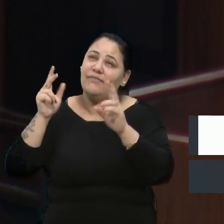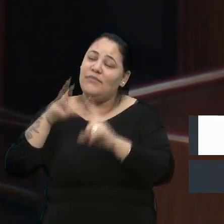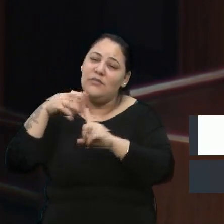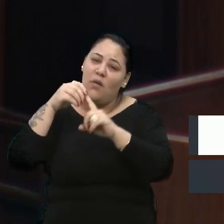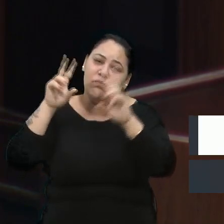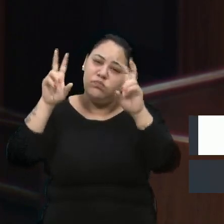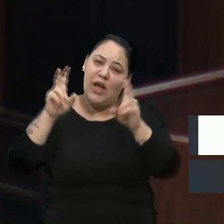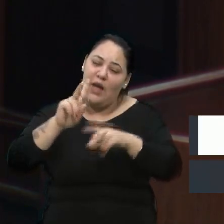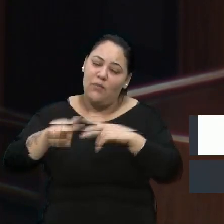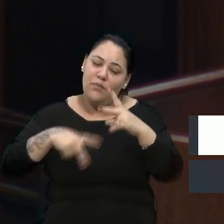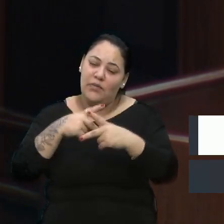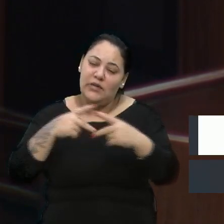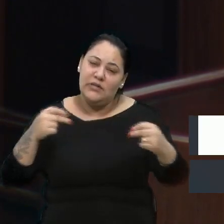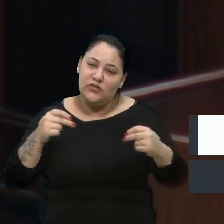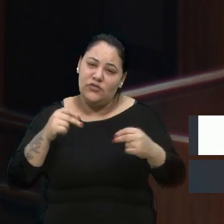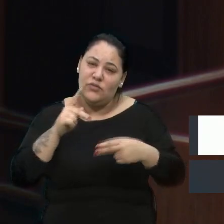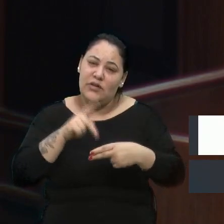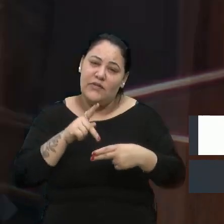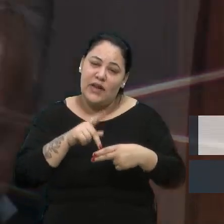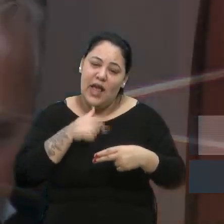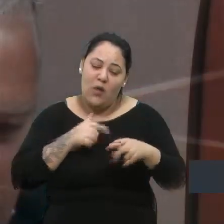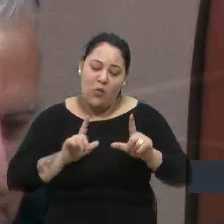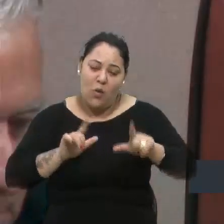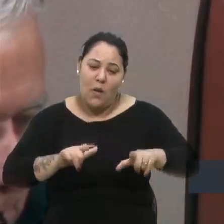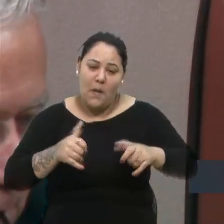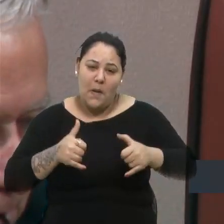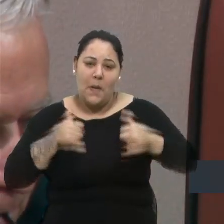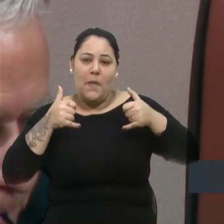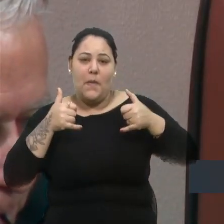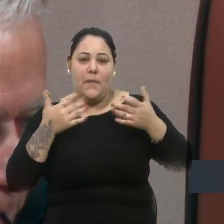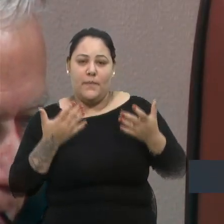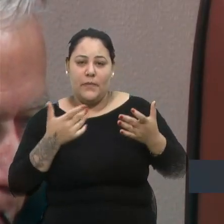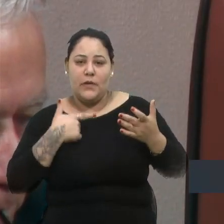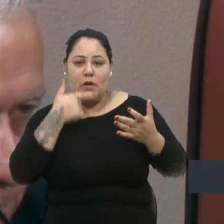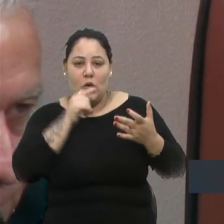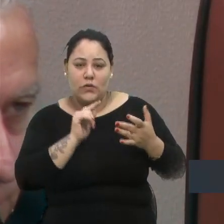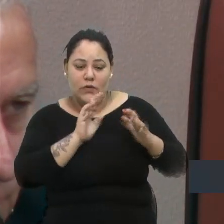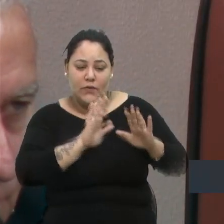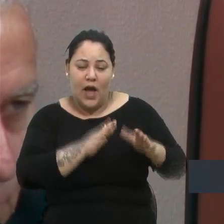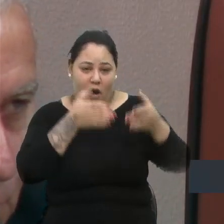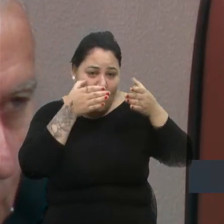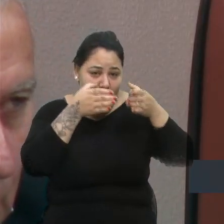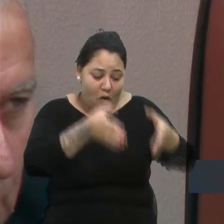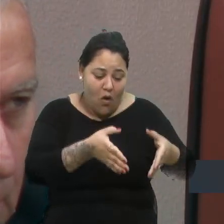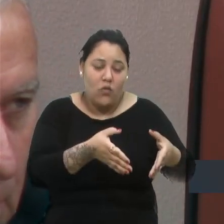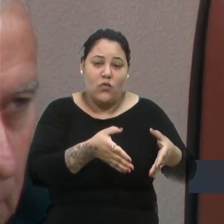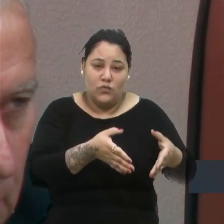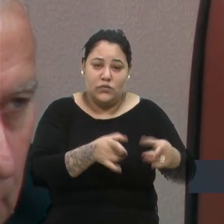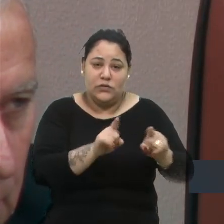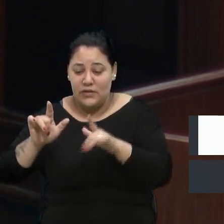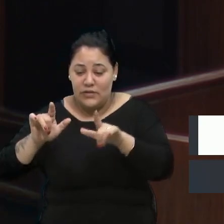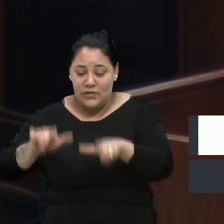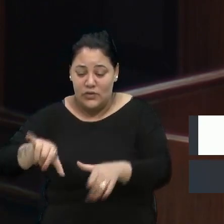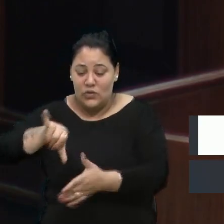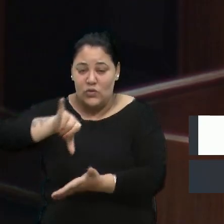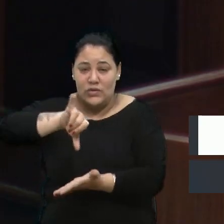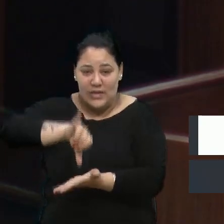outros vereadores que não se manifestaram, provavelmente já tenham ido no Prataveira, já tenham adquirido, né, já tenham almoçado lá, já